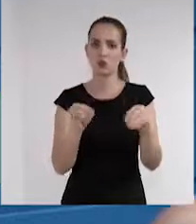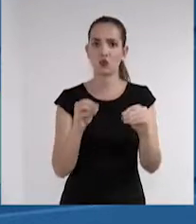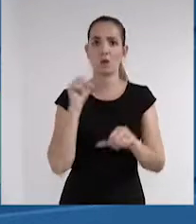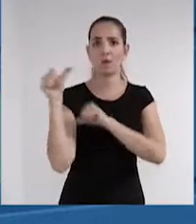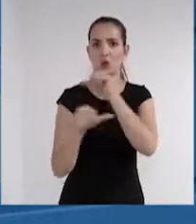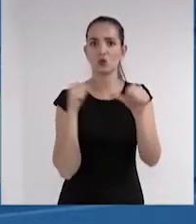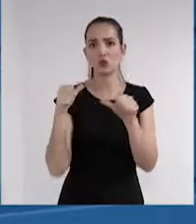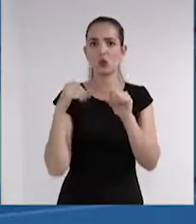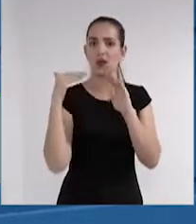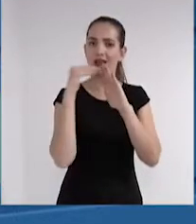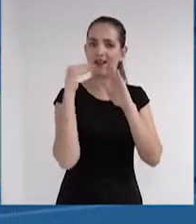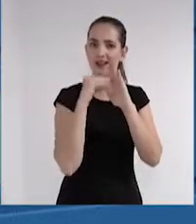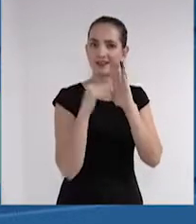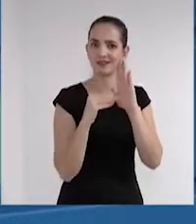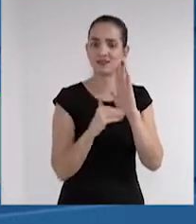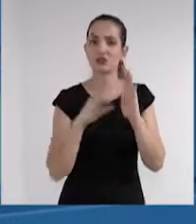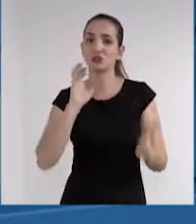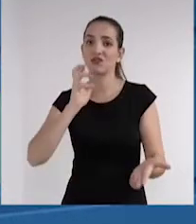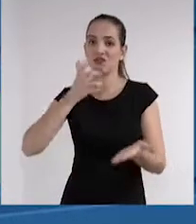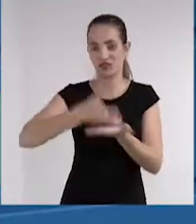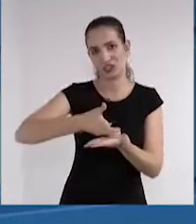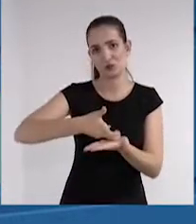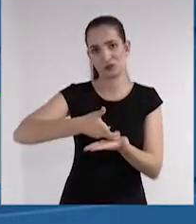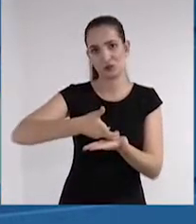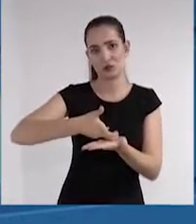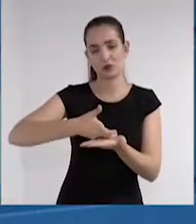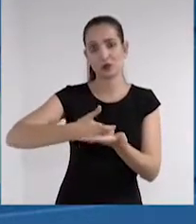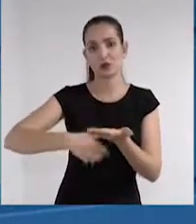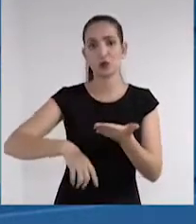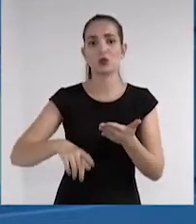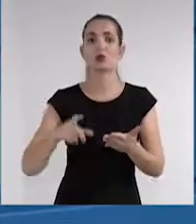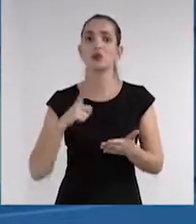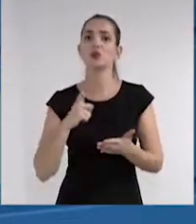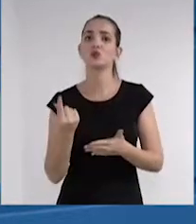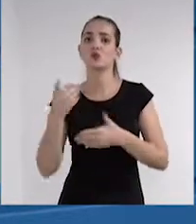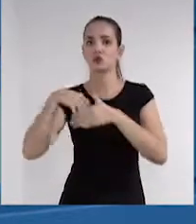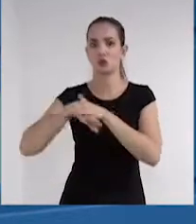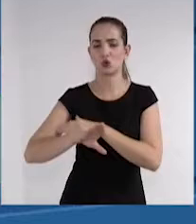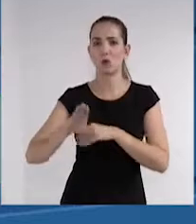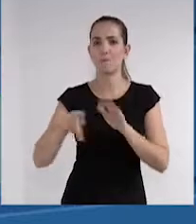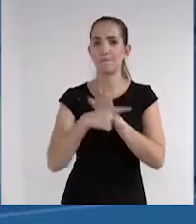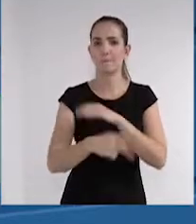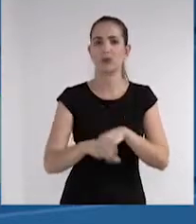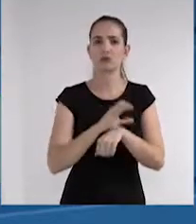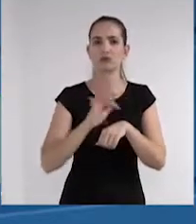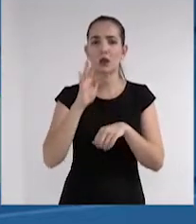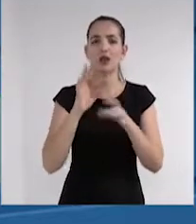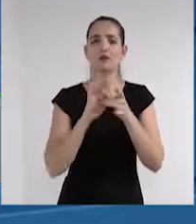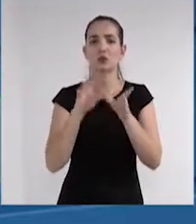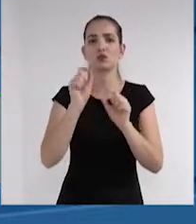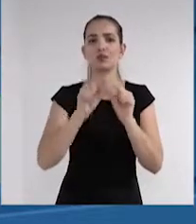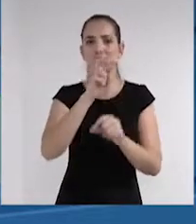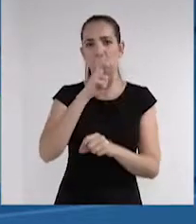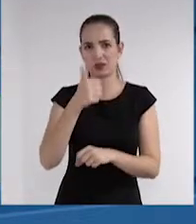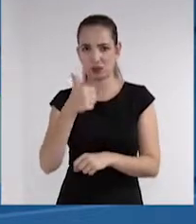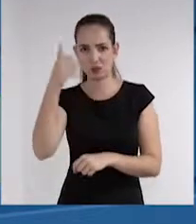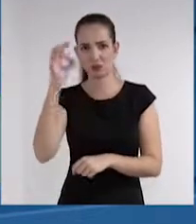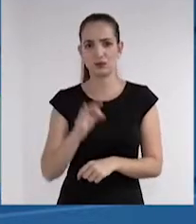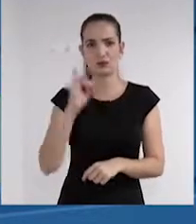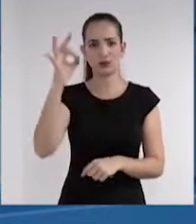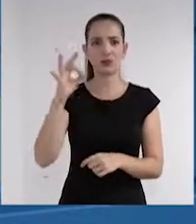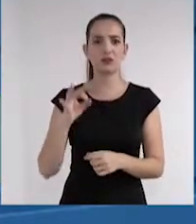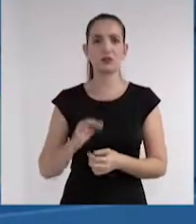relação de investimento da lei dos fundos condicionais e permitiu que 51% dos recursos dos fundos condicionais